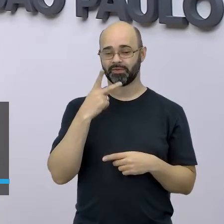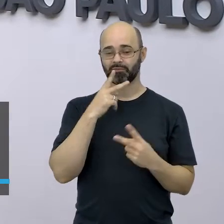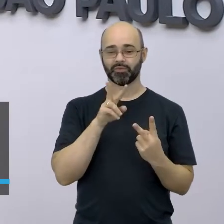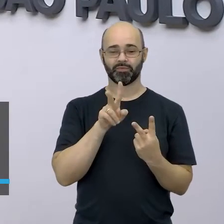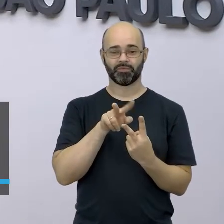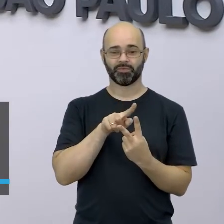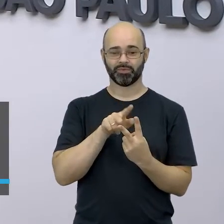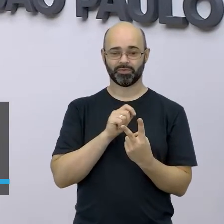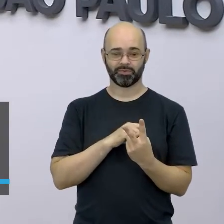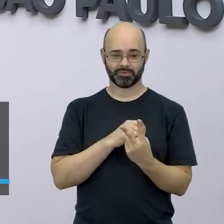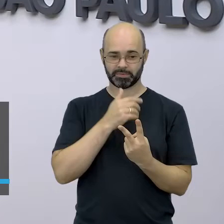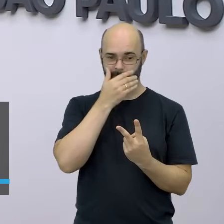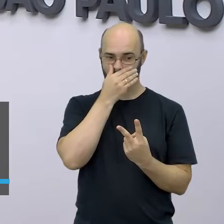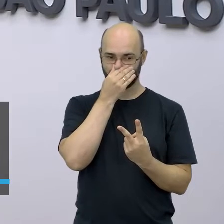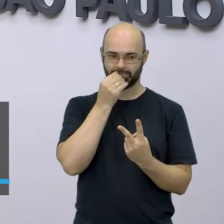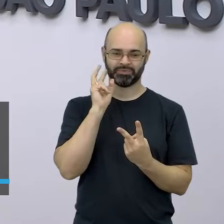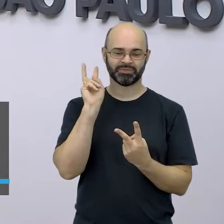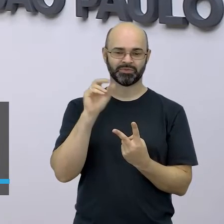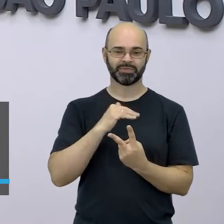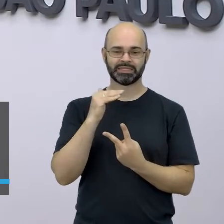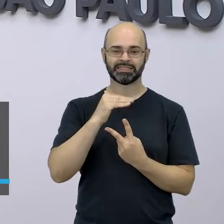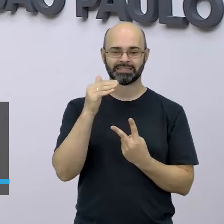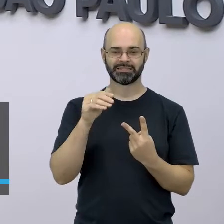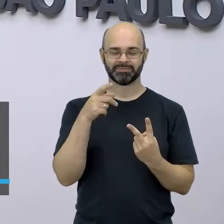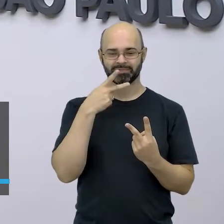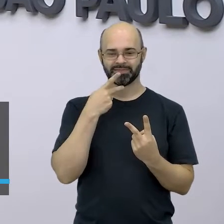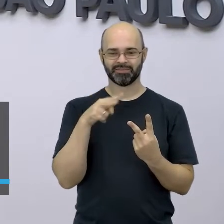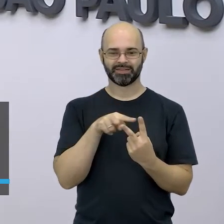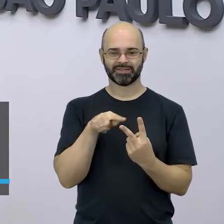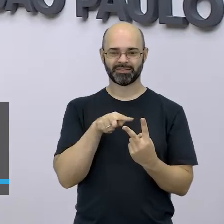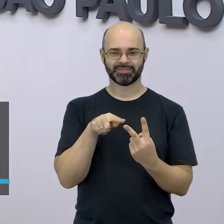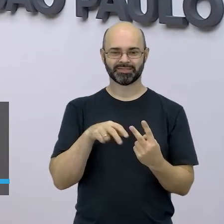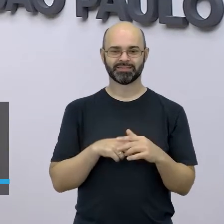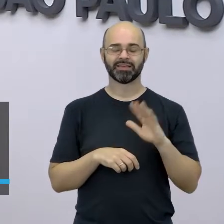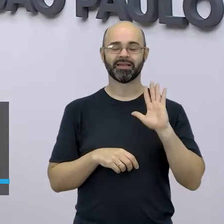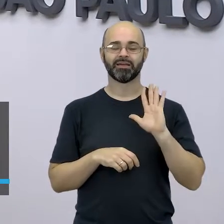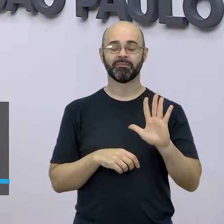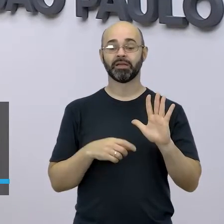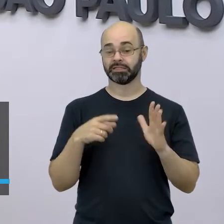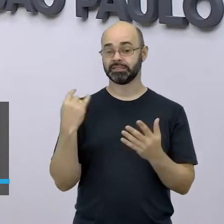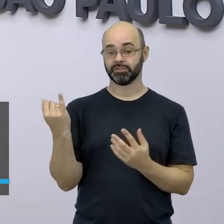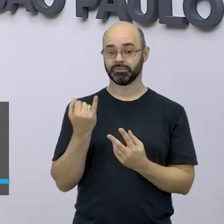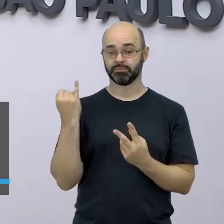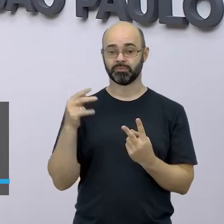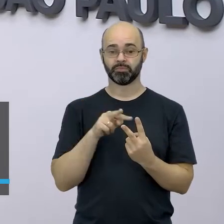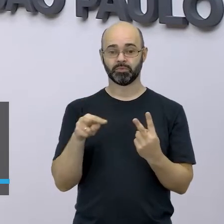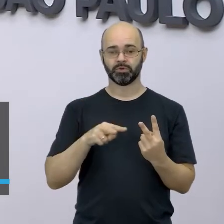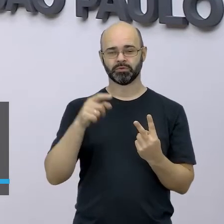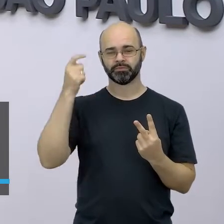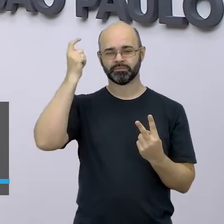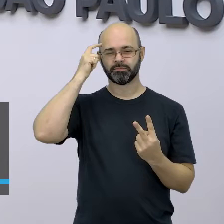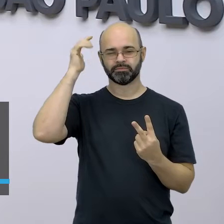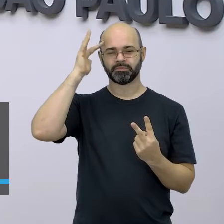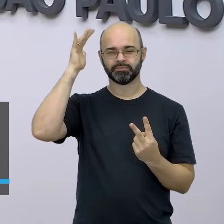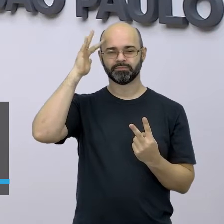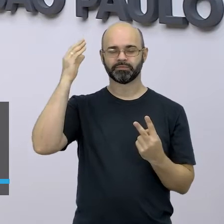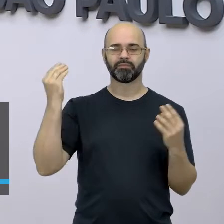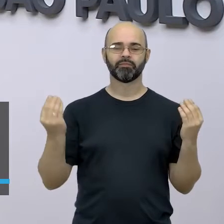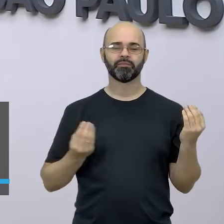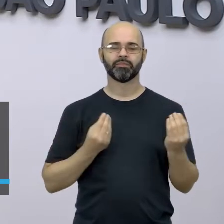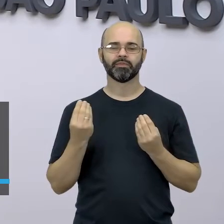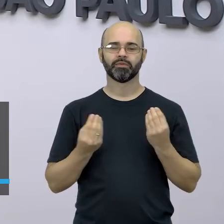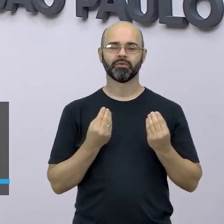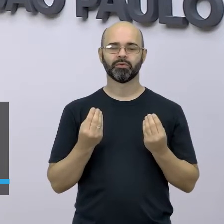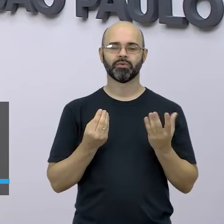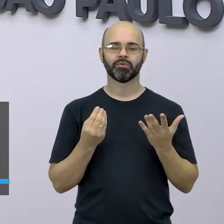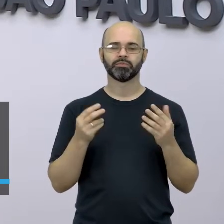teorias do desenvolvimento que eu elenquei para vocês. Mas isso é uma questão importante, para a gente pensar a questão do Estado, né?